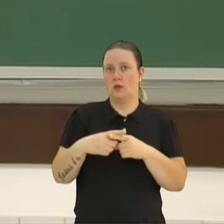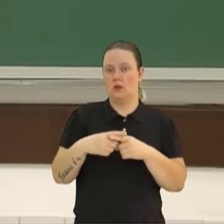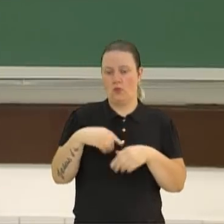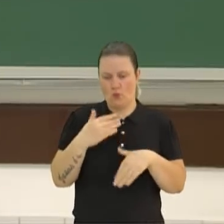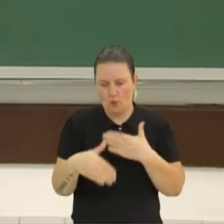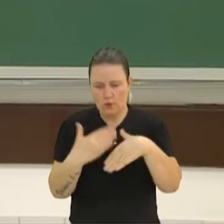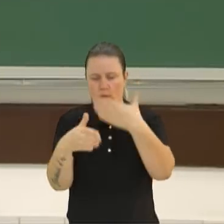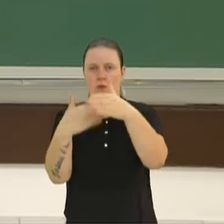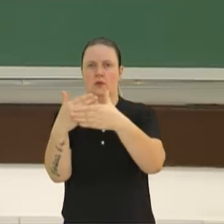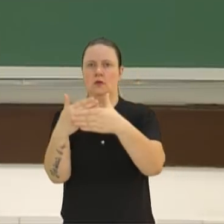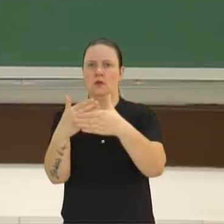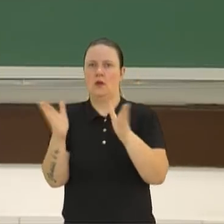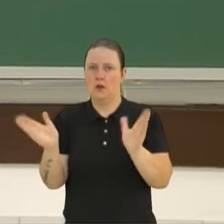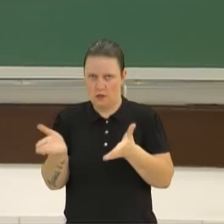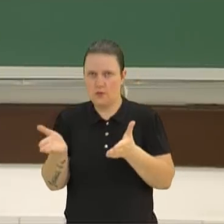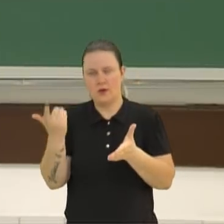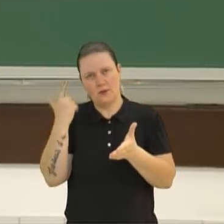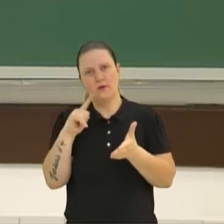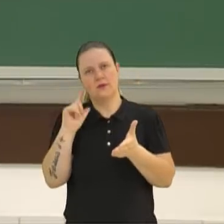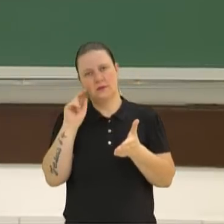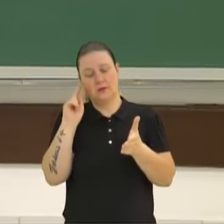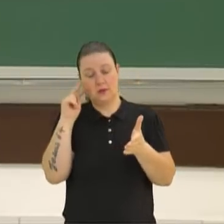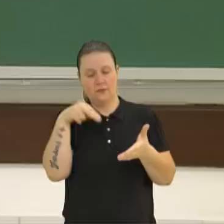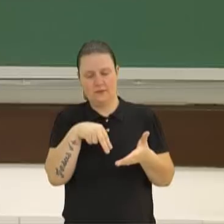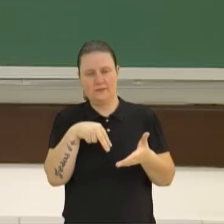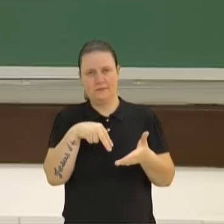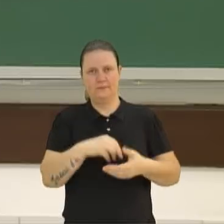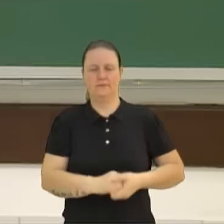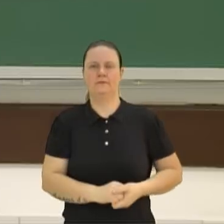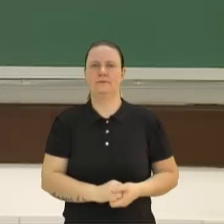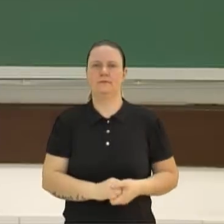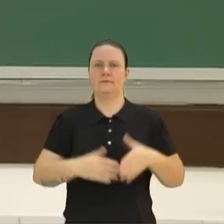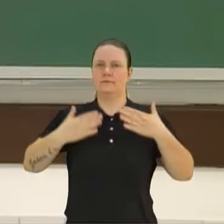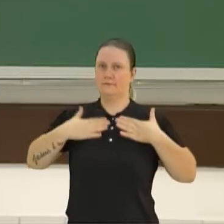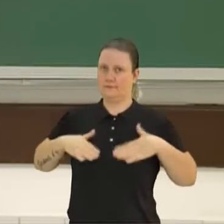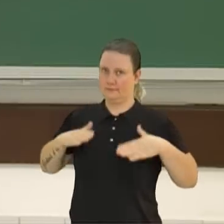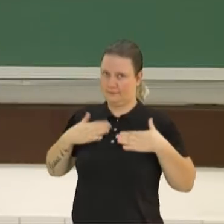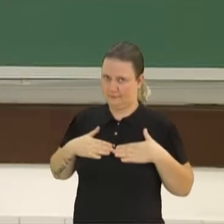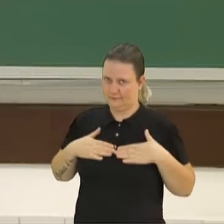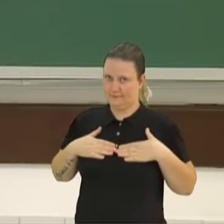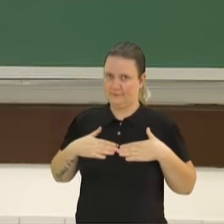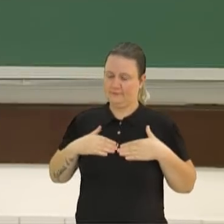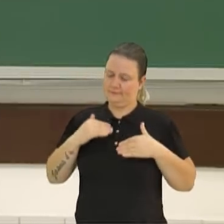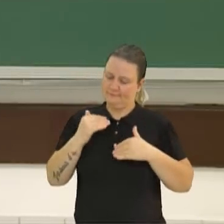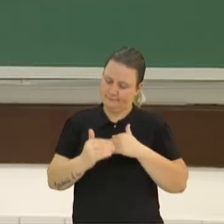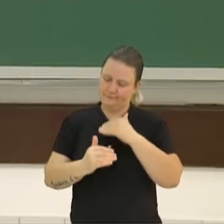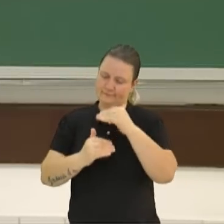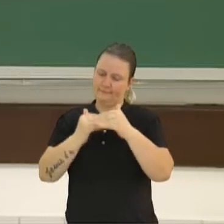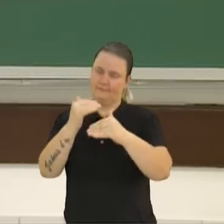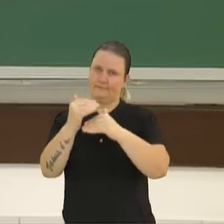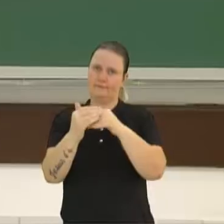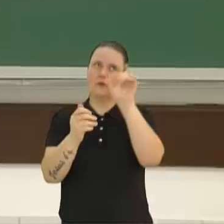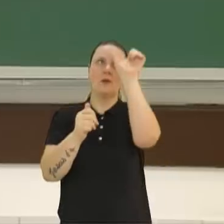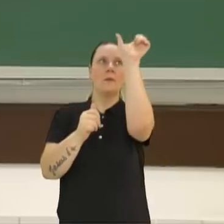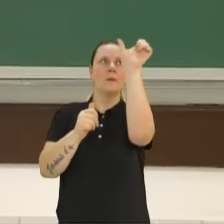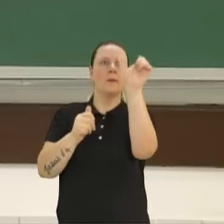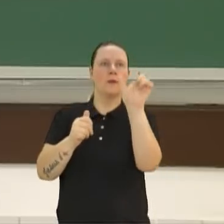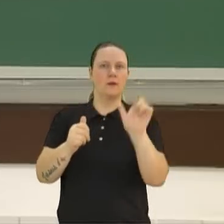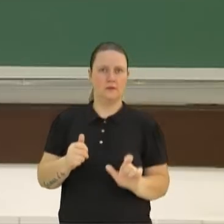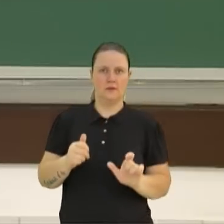Daí, pessoal, olha lá, ó, primeira alternativa, hein? Possuem núcleo, células eucarióticas. Lembram? São as células